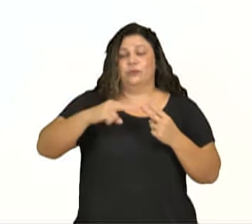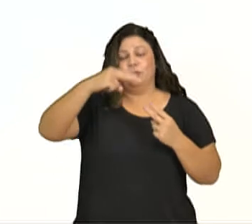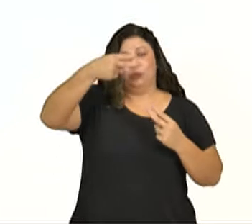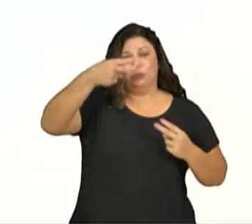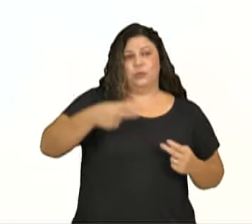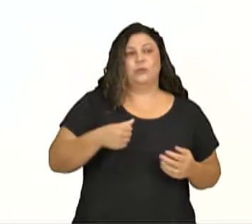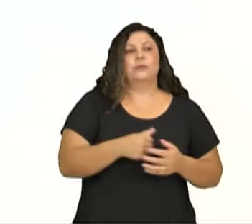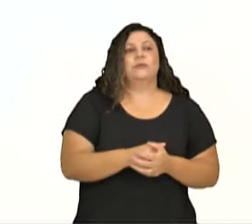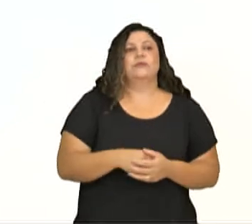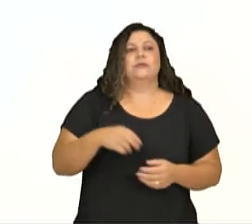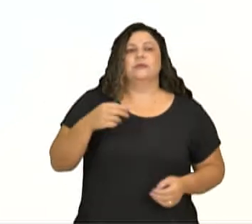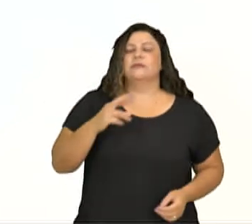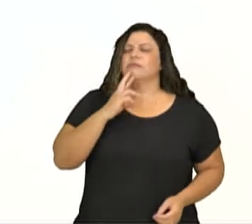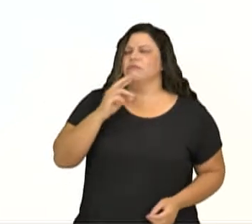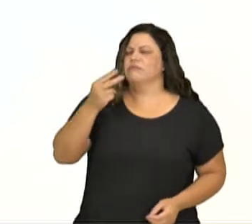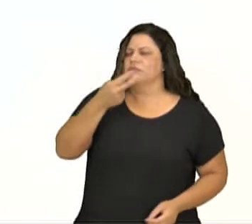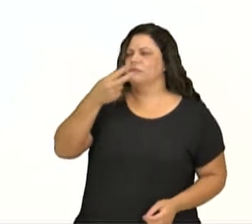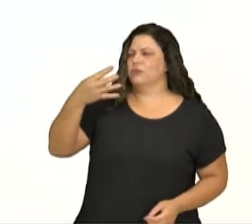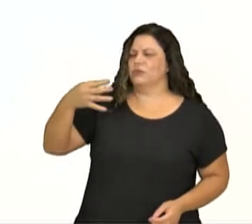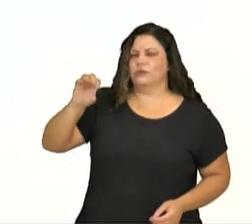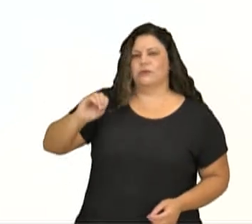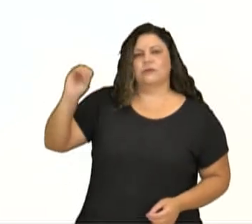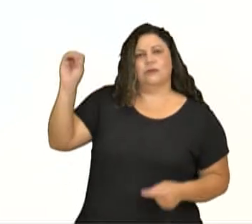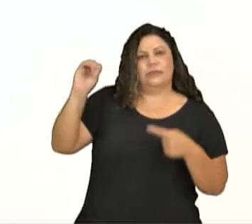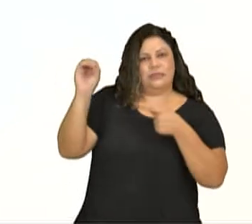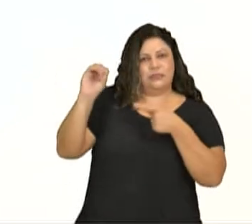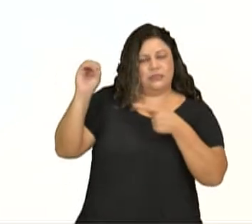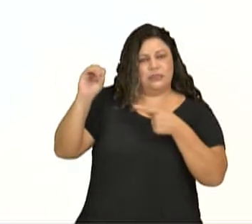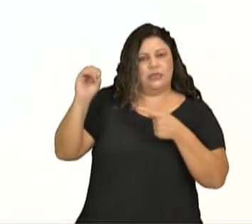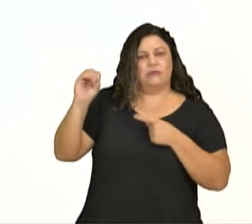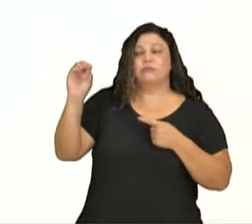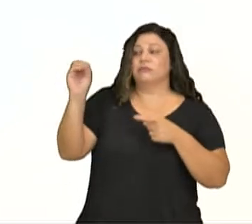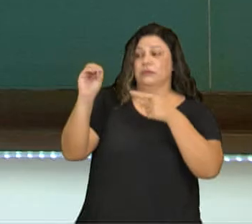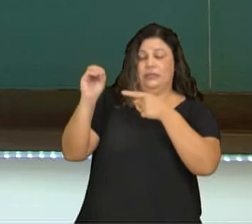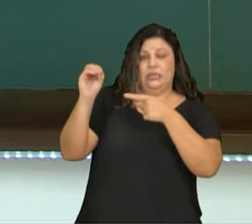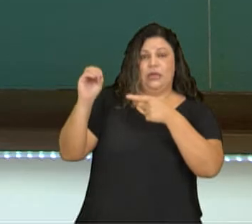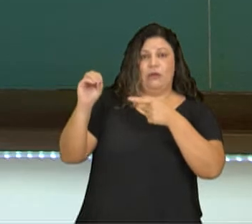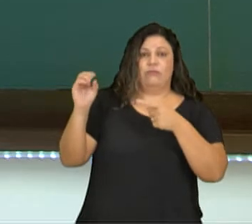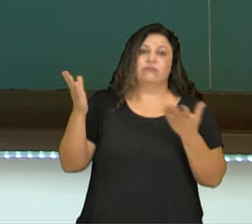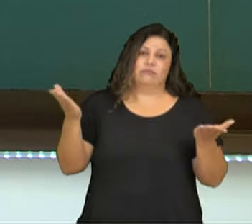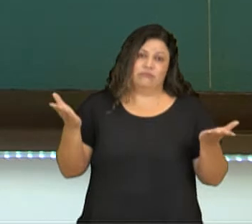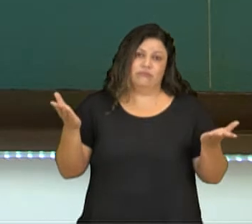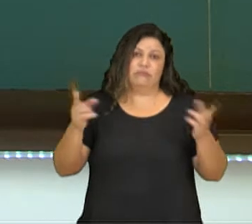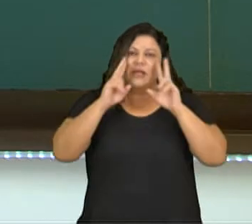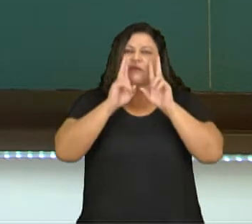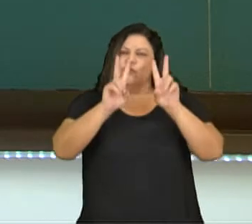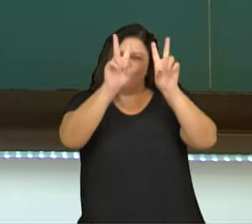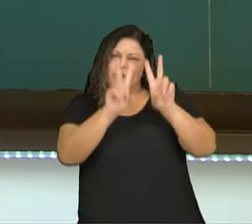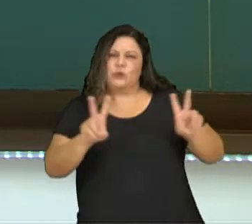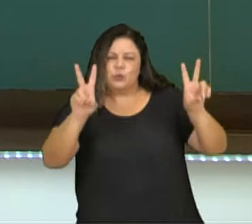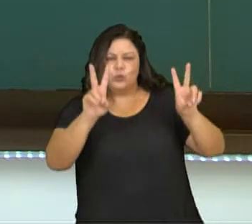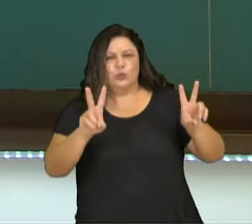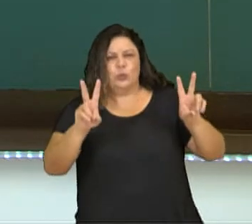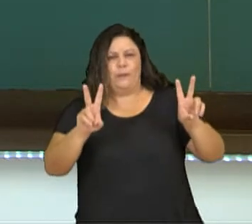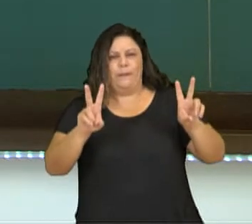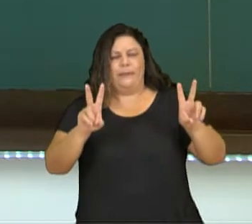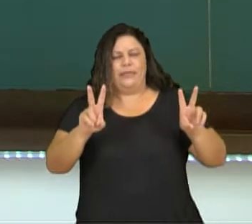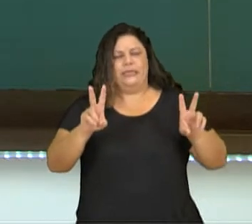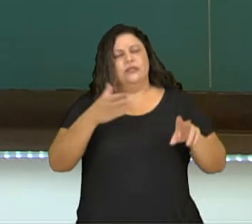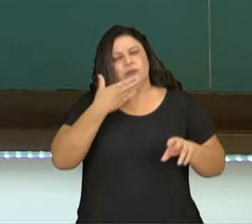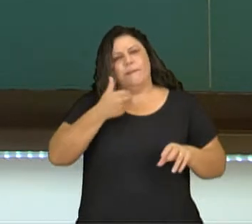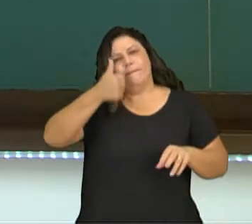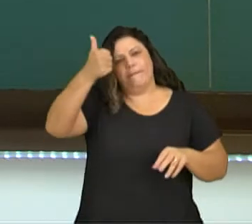de 240 graus, tá, gente? Ali eu coloquei em graus que fica mais, acho que visualmente mais tranquilo para a